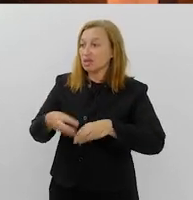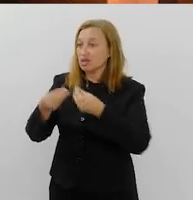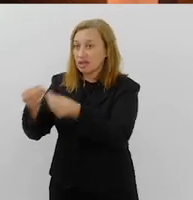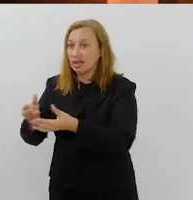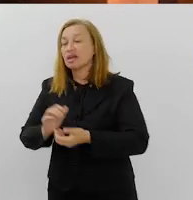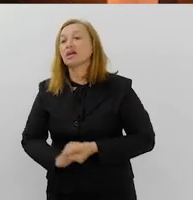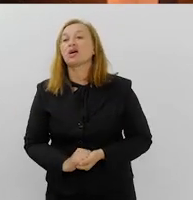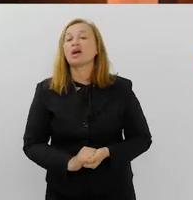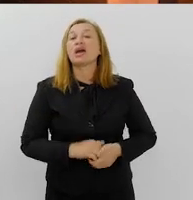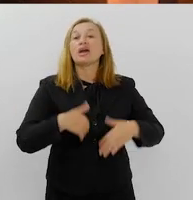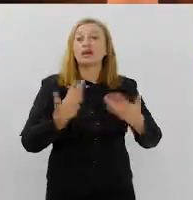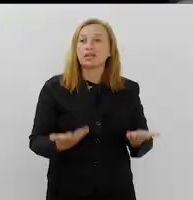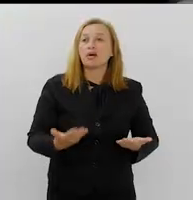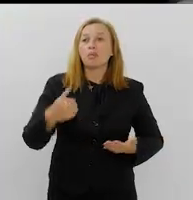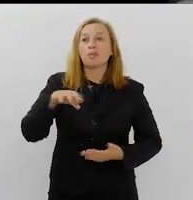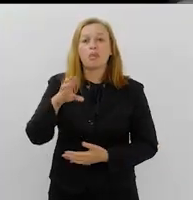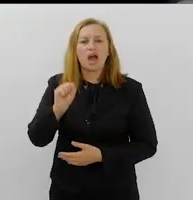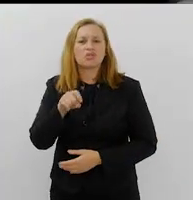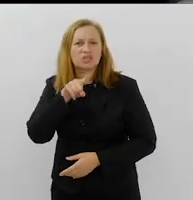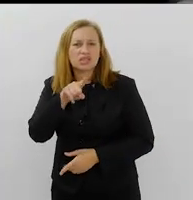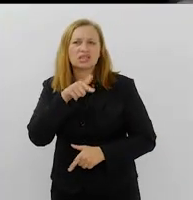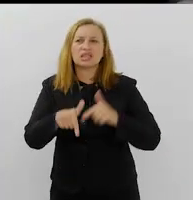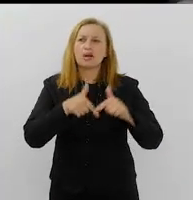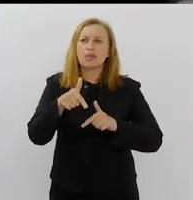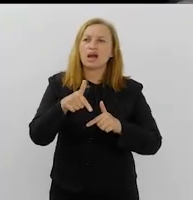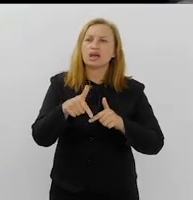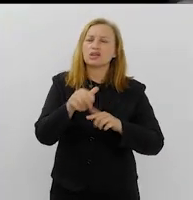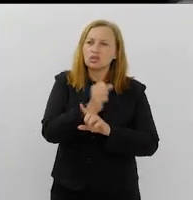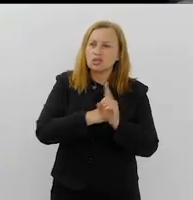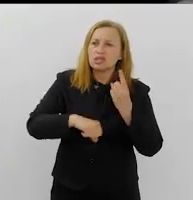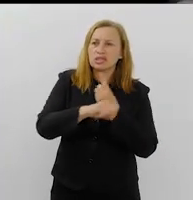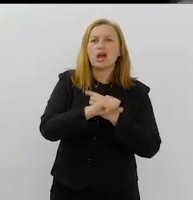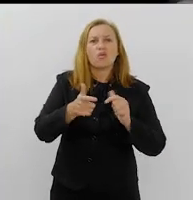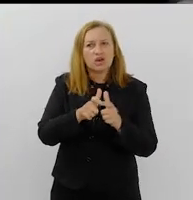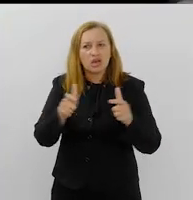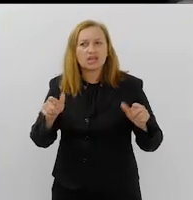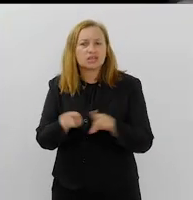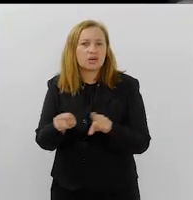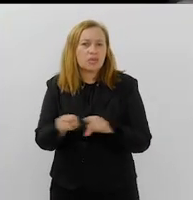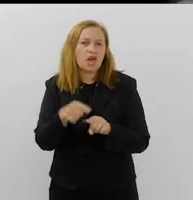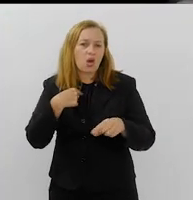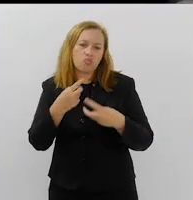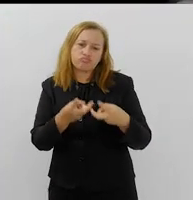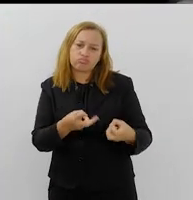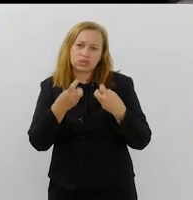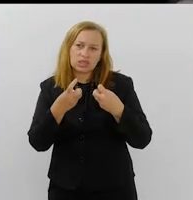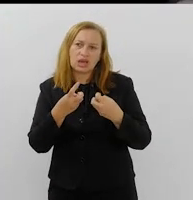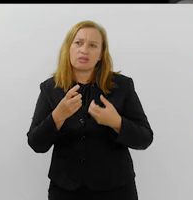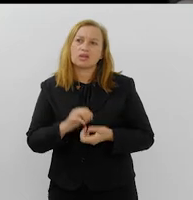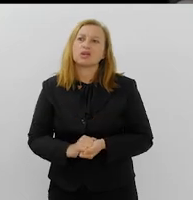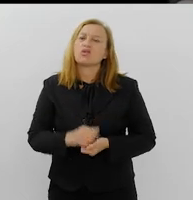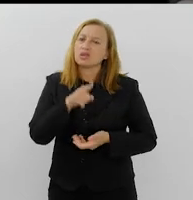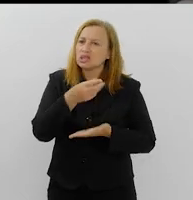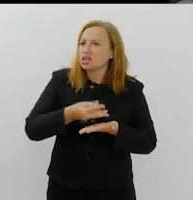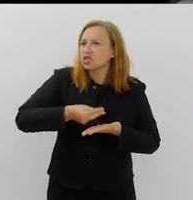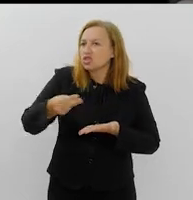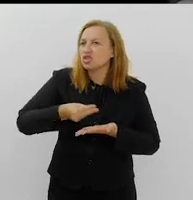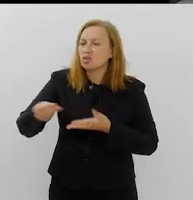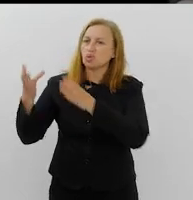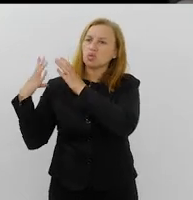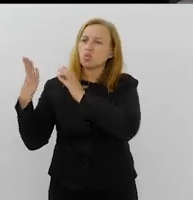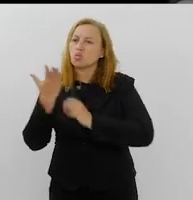está entregue. Então, Marcos, você trabalha com um trabalho social também muito grande, né? Sim. Eu observo.